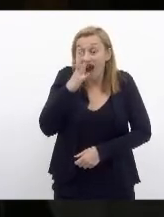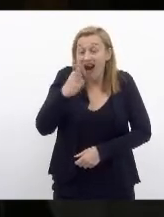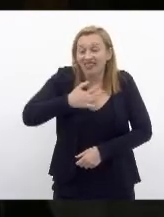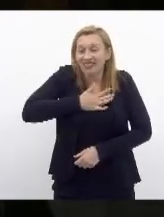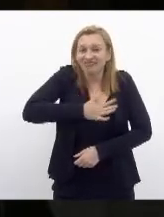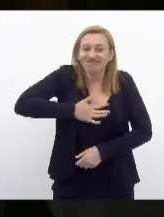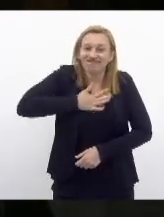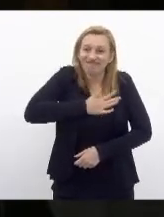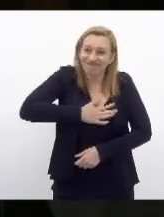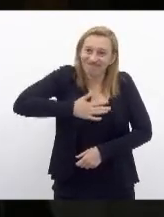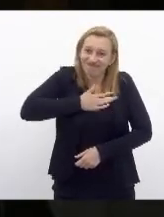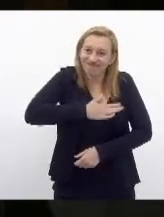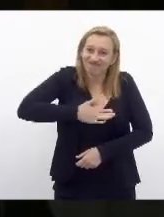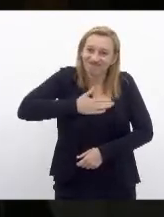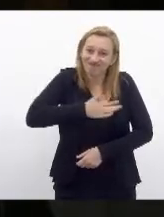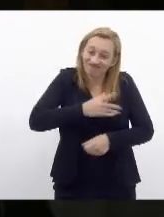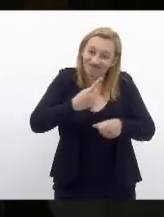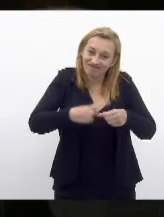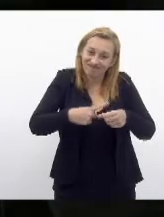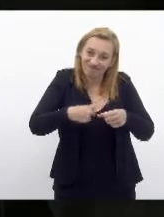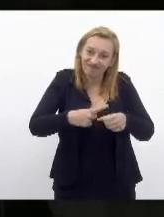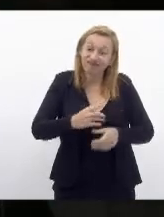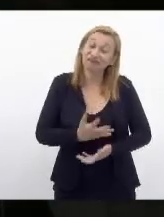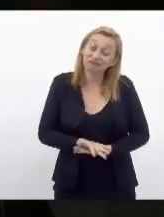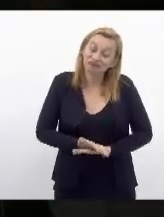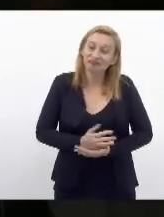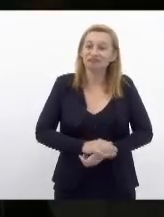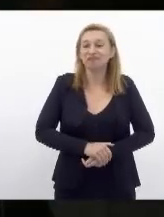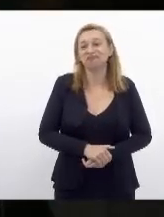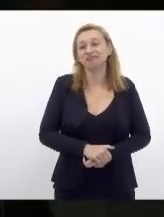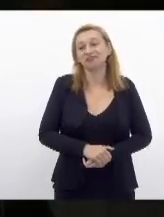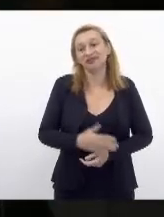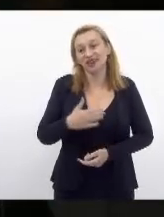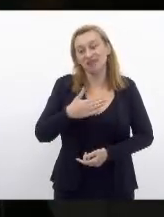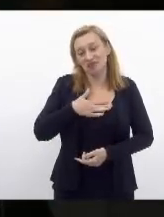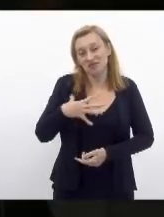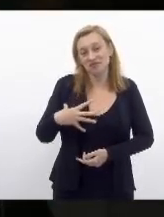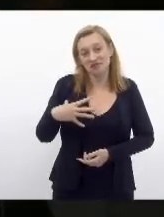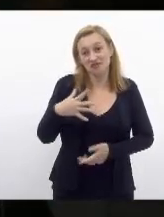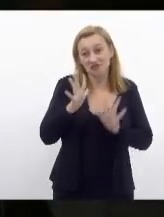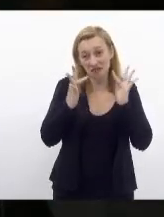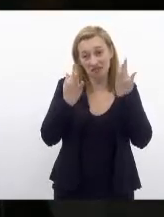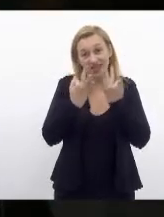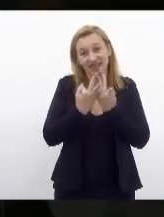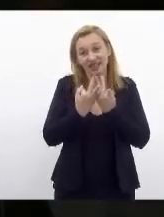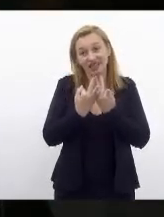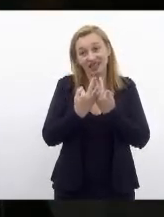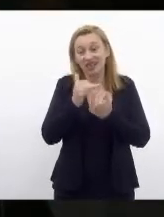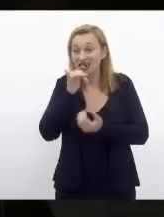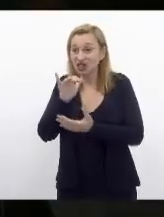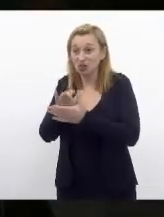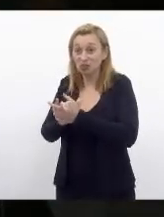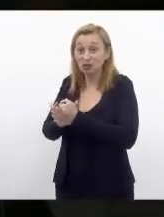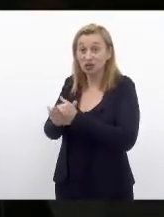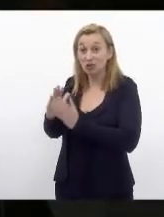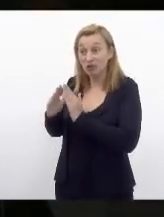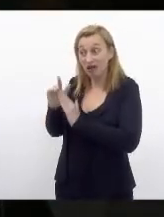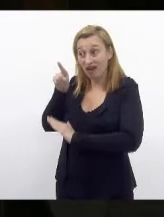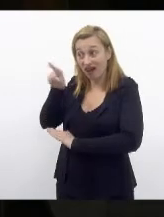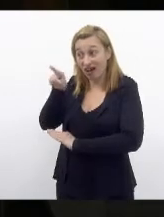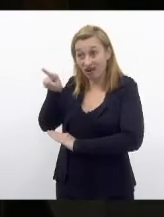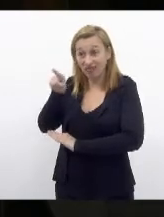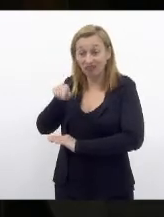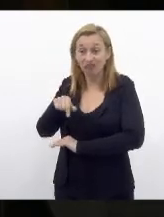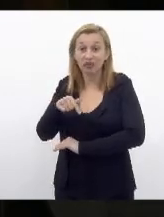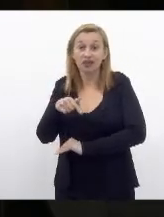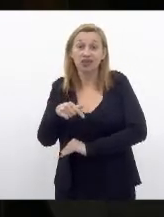gostar, um bairro no qual uma parte da minha família, por parte de esposa, mora, um bairro